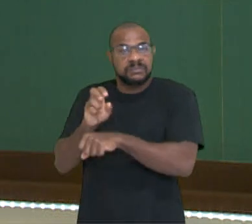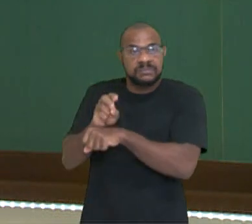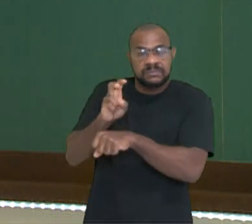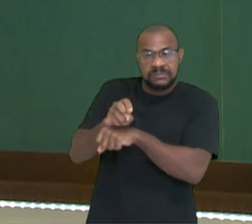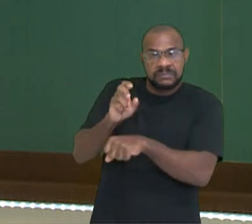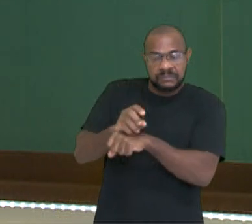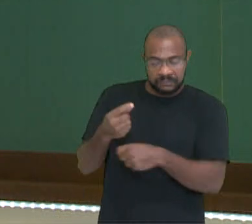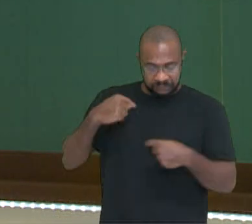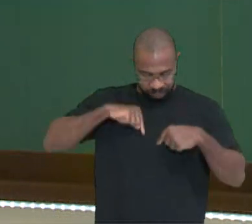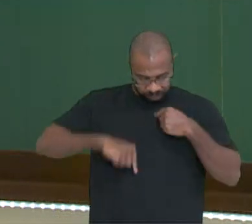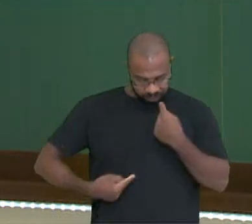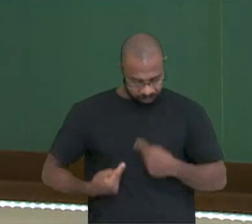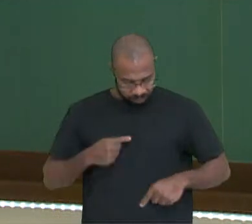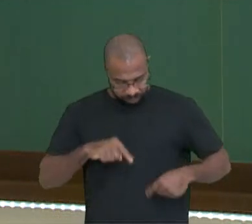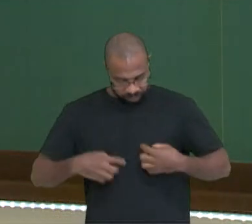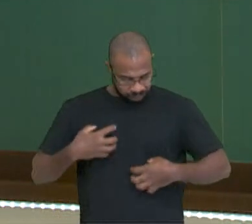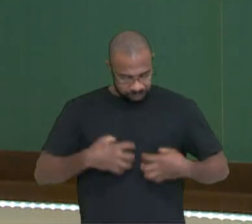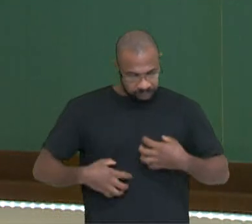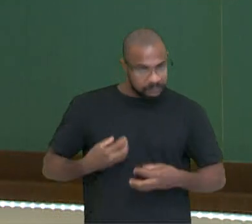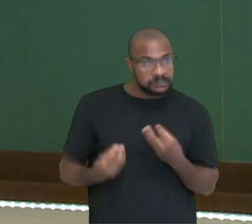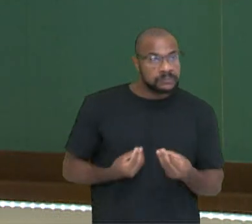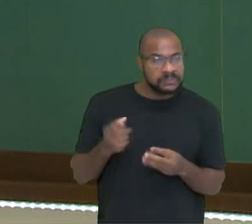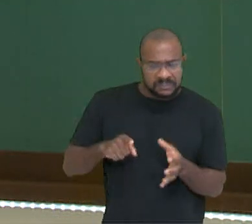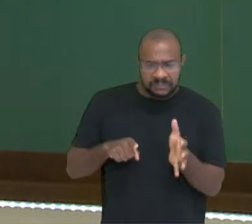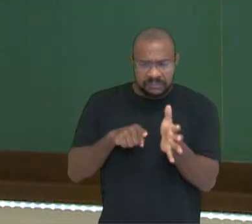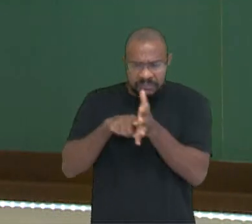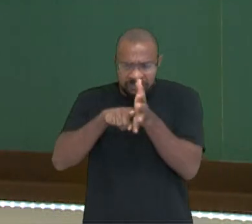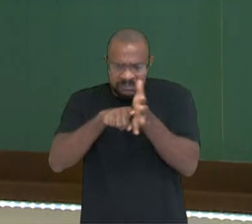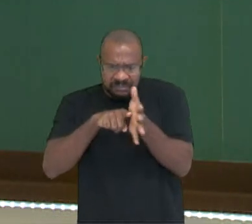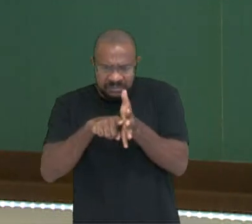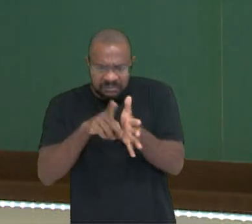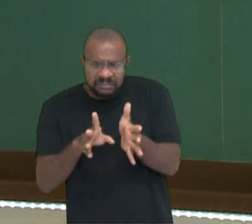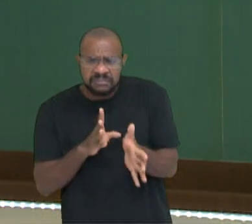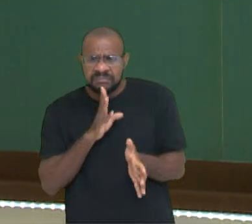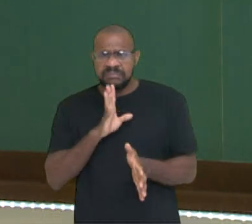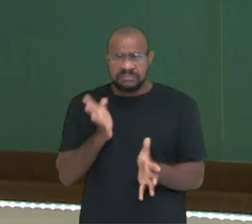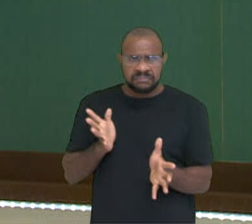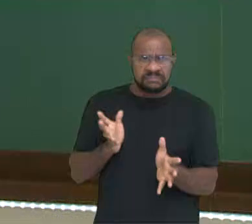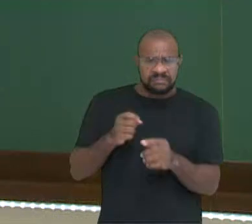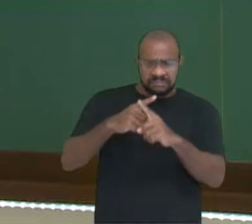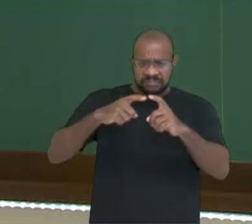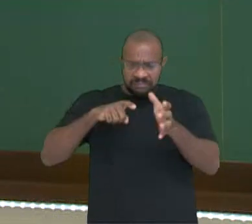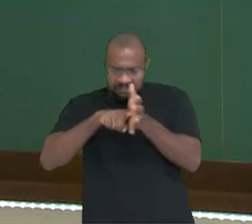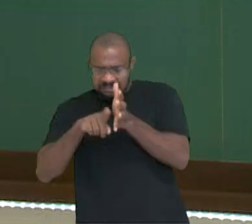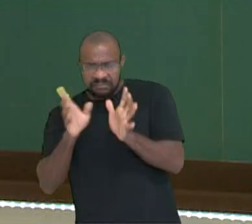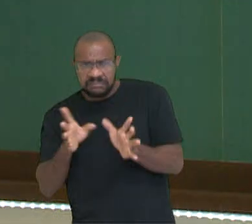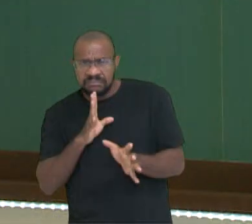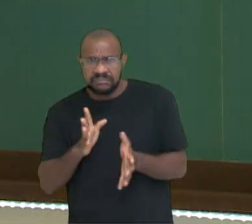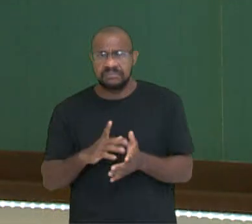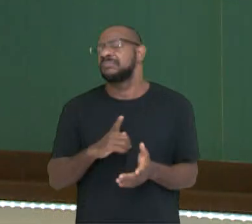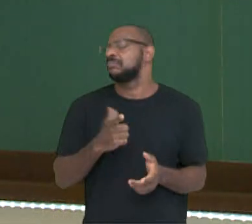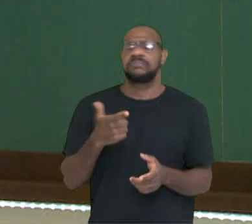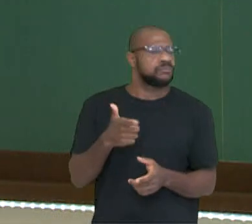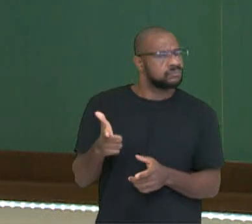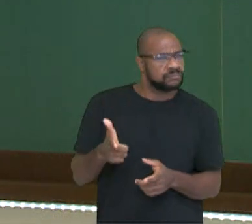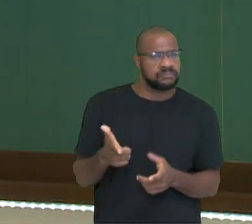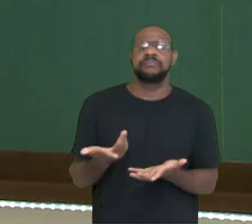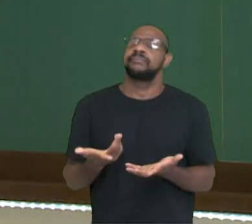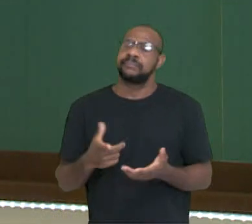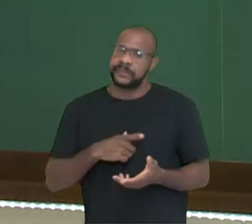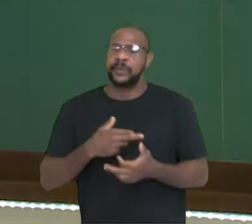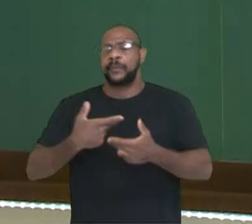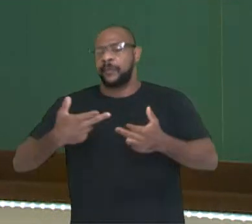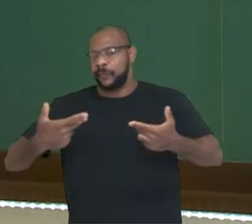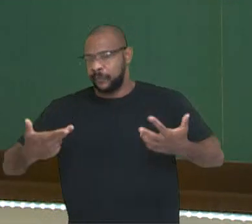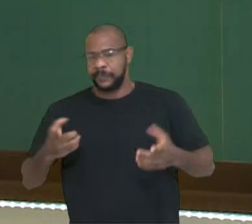no organismo já é totalmente conhecida pelos cientistas? Não, né? Tem muita coisa para descobrir ainda, então não sabem direito como que age. Então tá